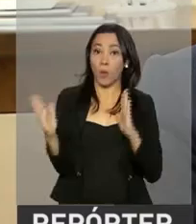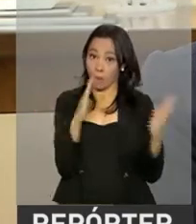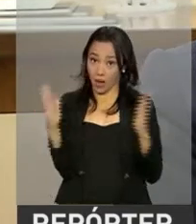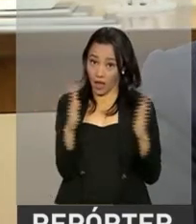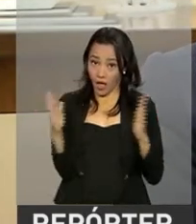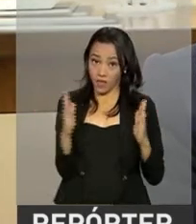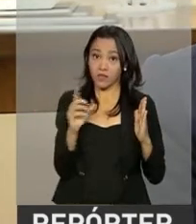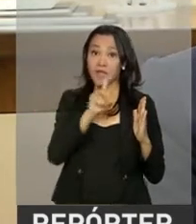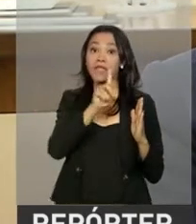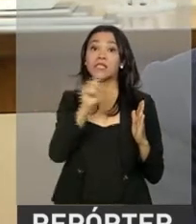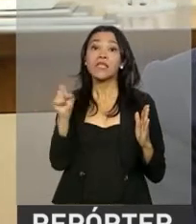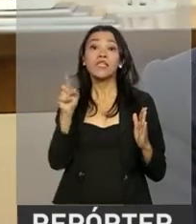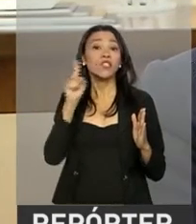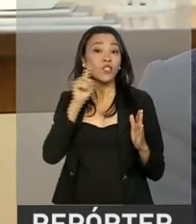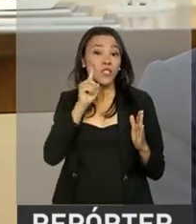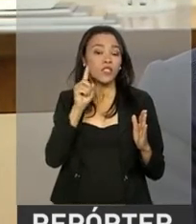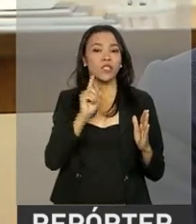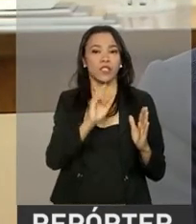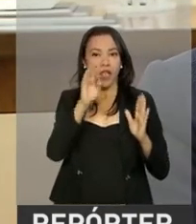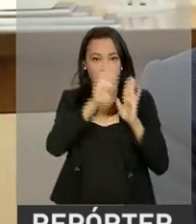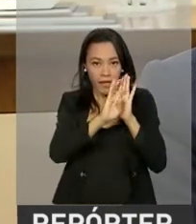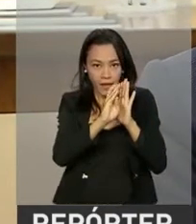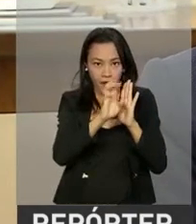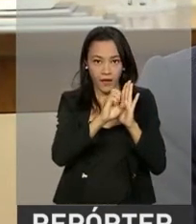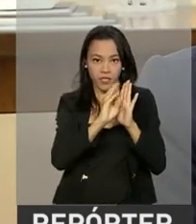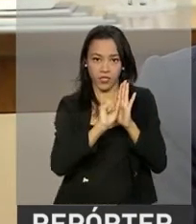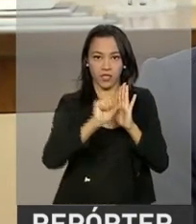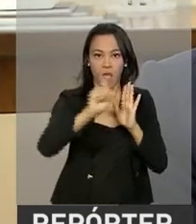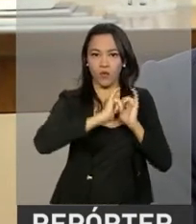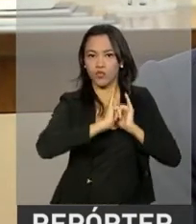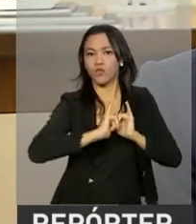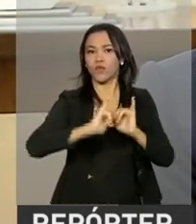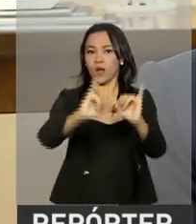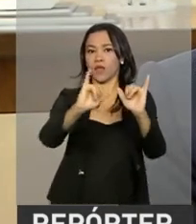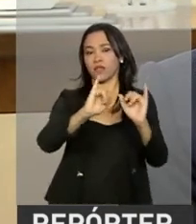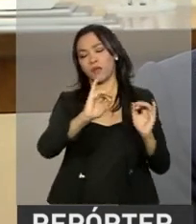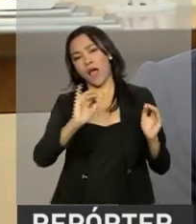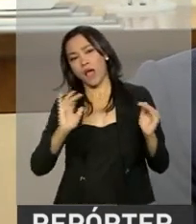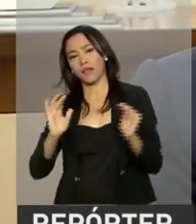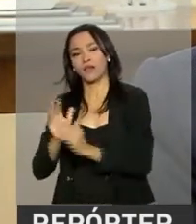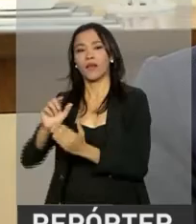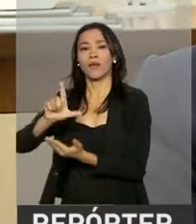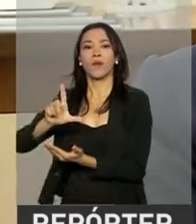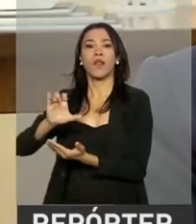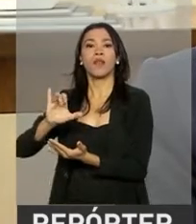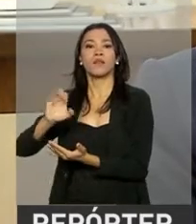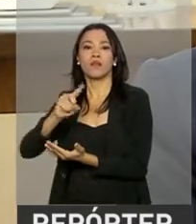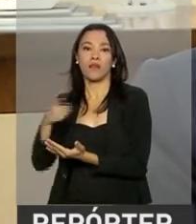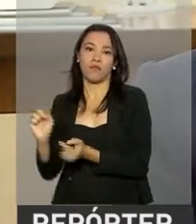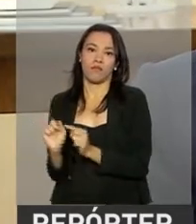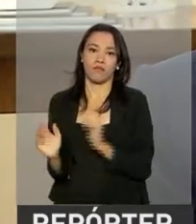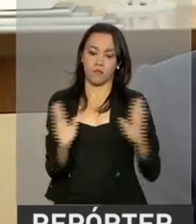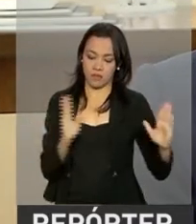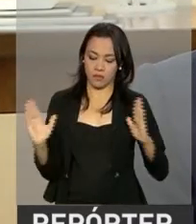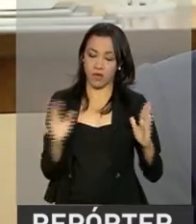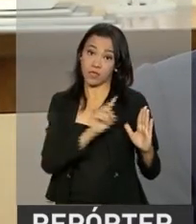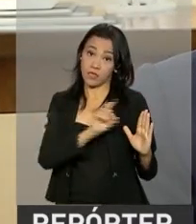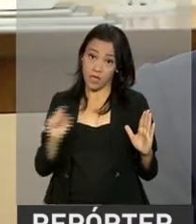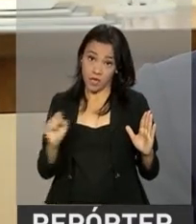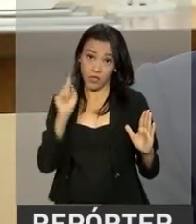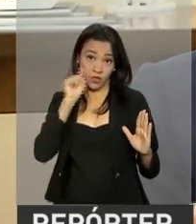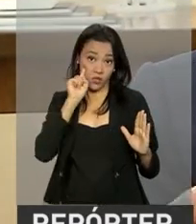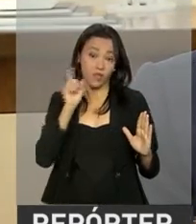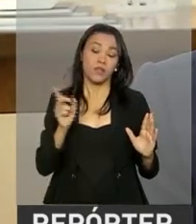é de 7 dias entre a publicação do edital e a realização do leilão e infraestrutura mais